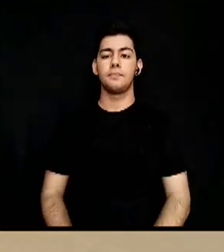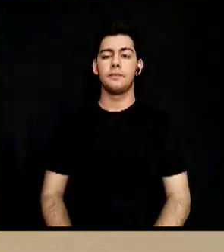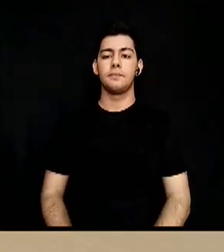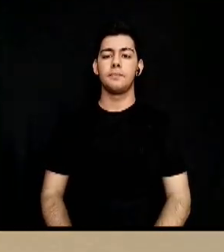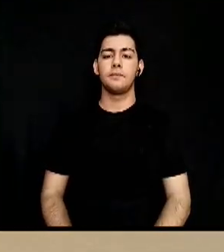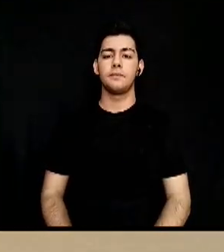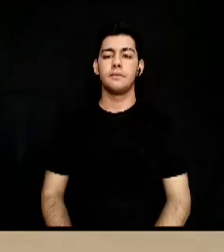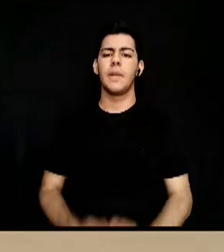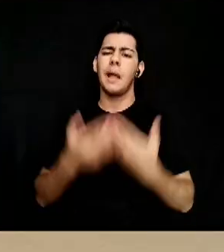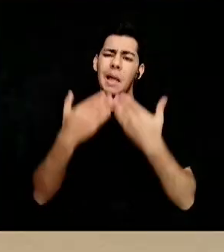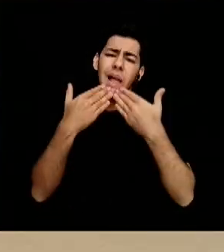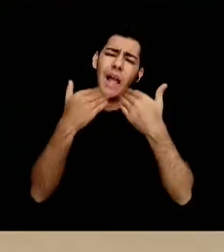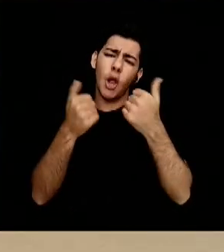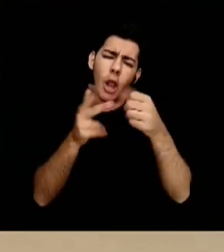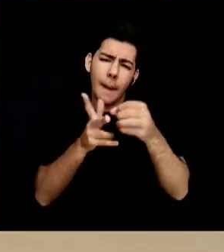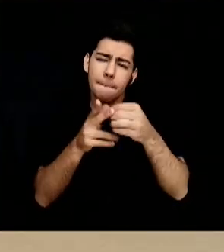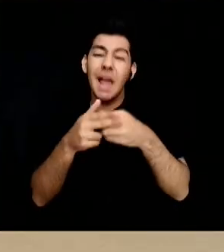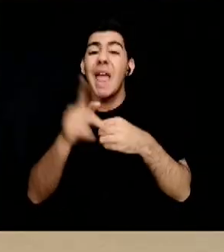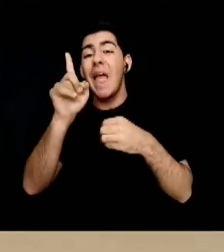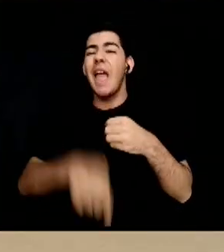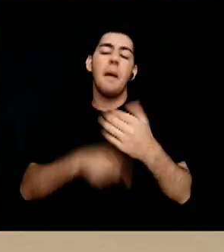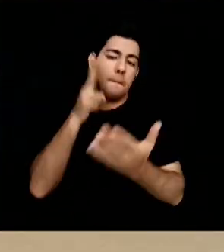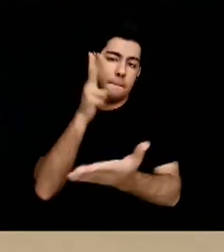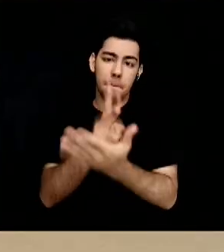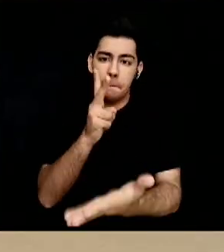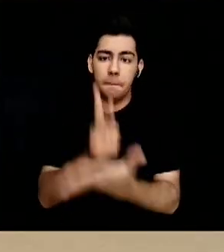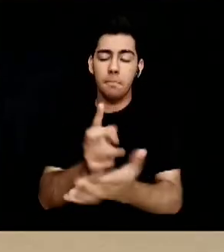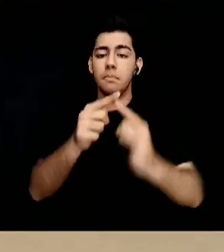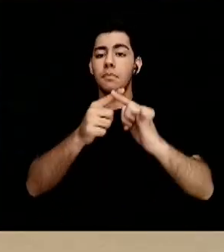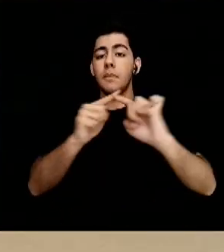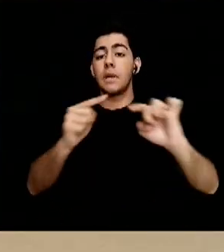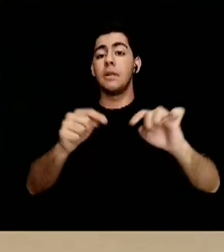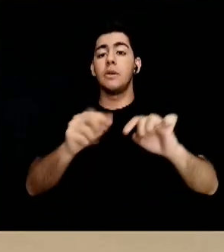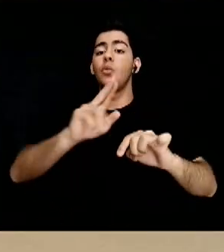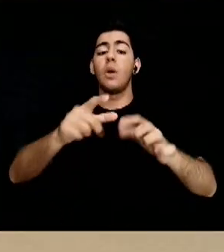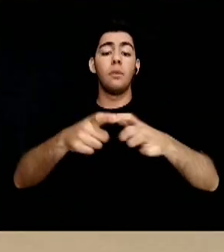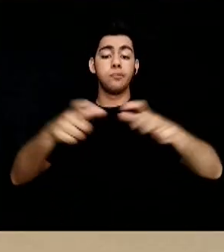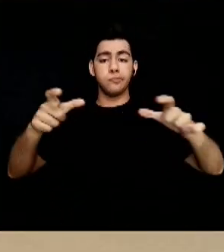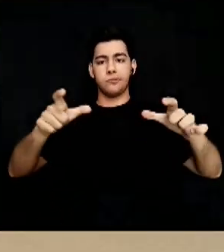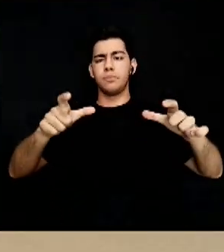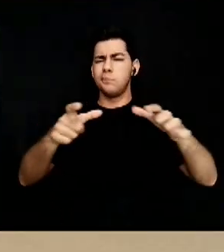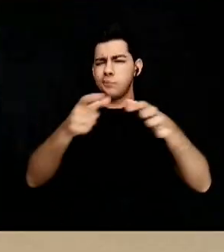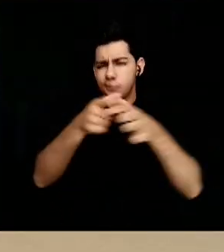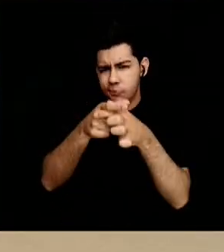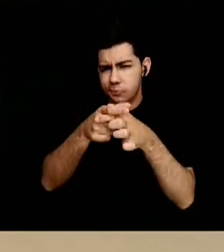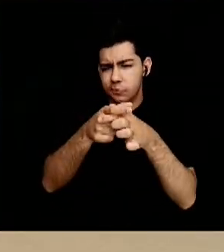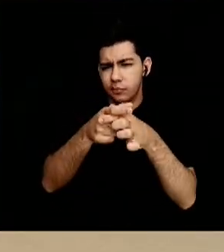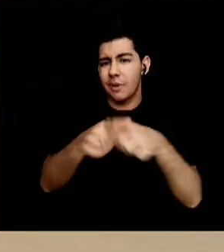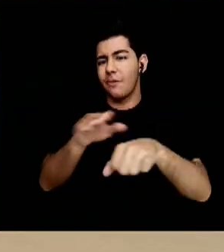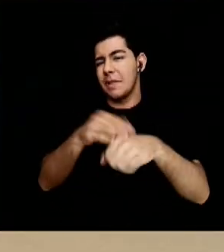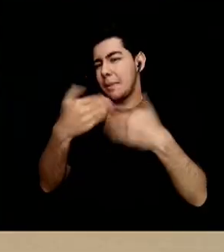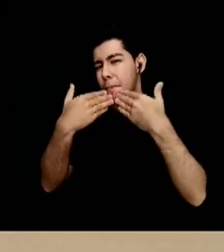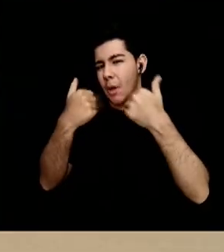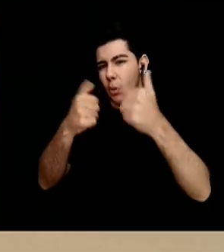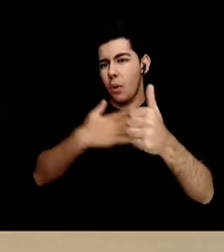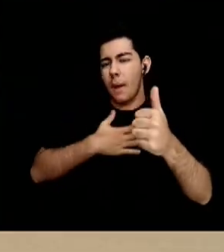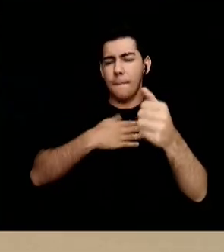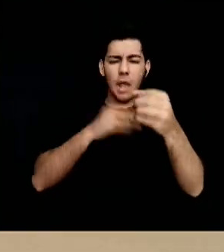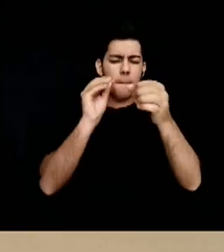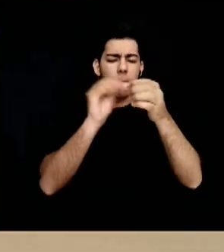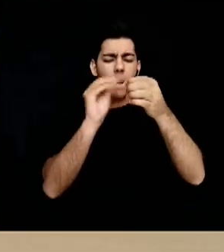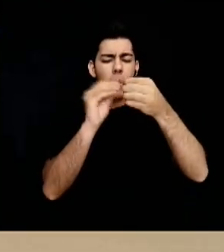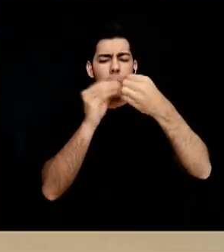só que em um tamanho menor, tá? Que eu recortei para facilitar aqui a minha aplicação. Tá. Como que eu